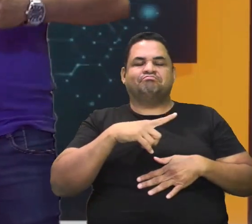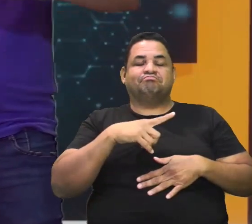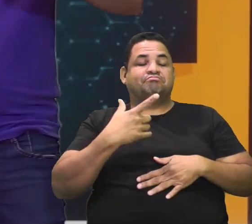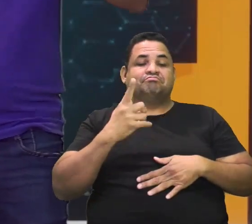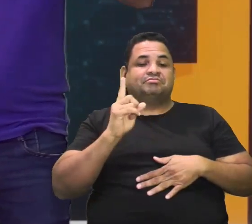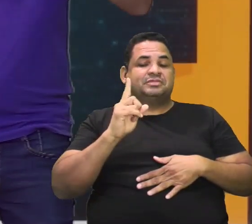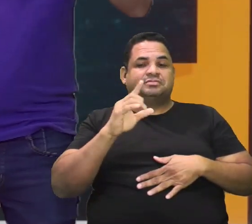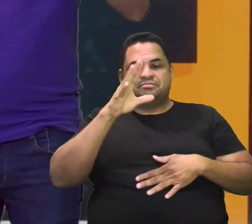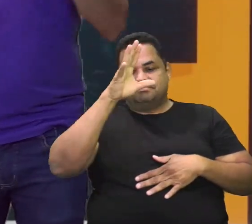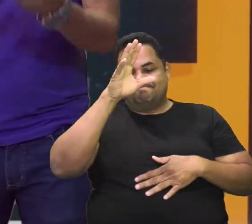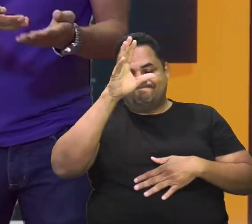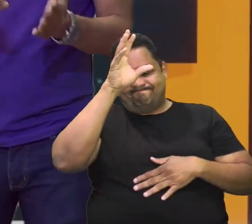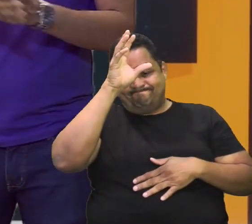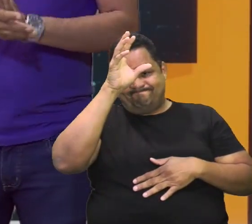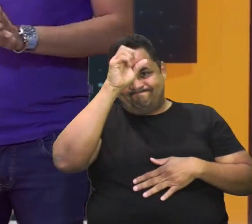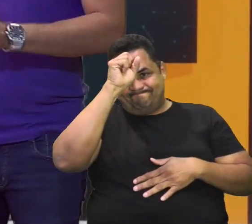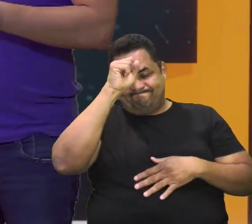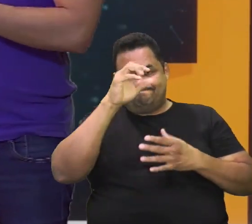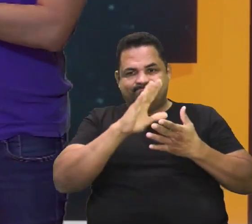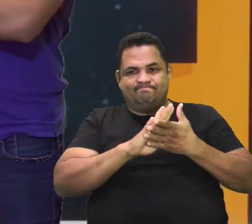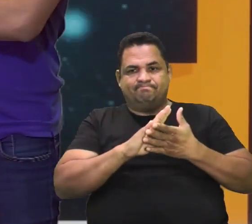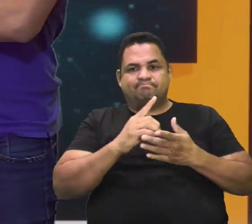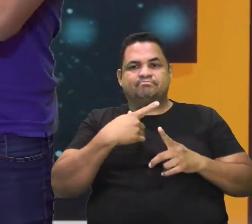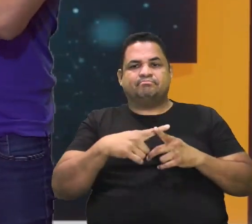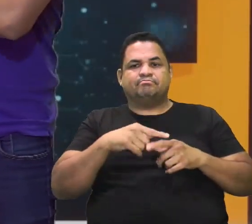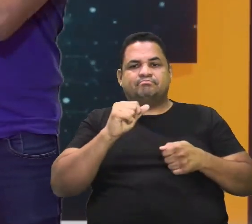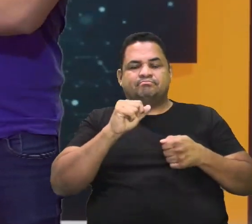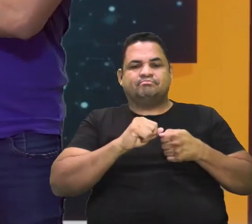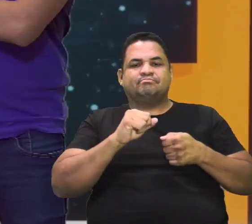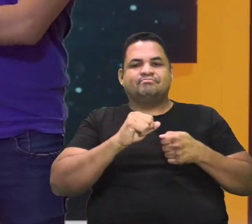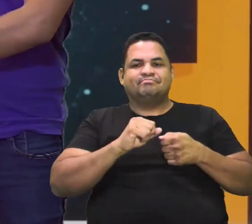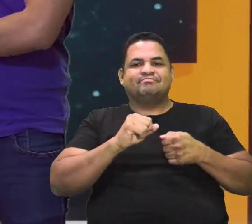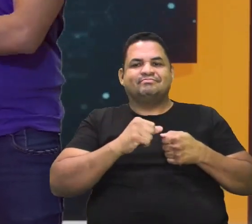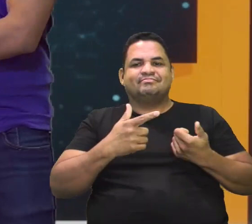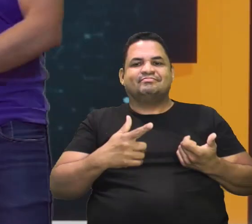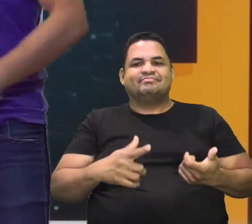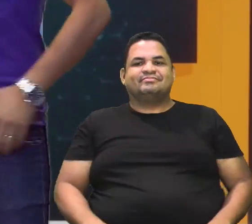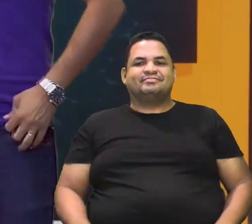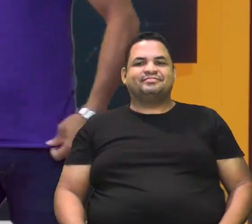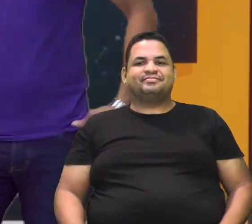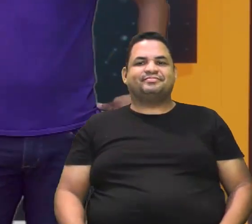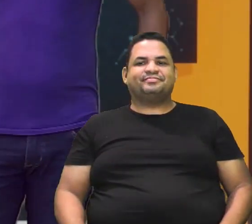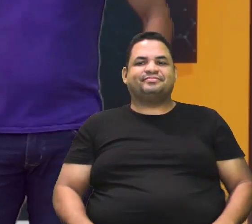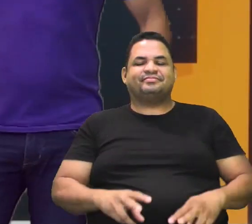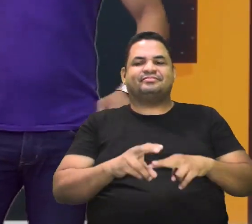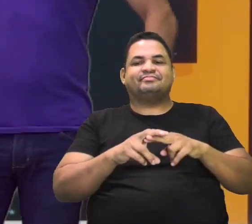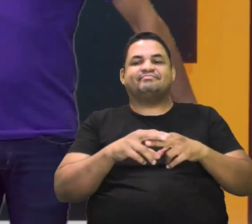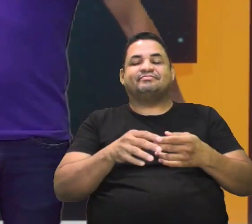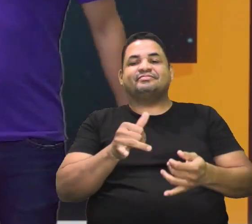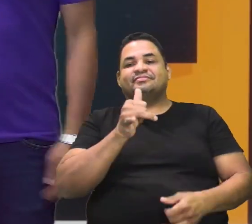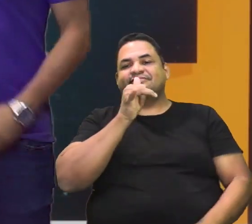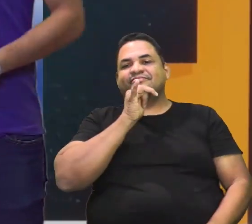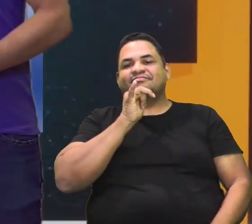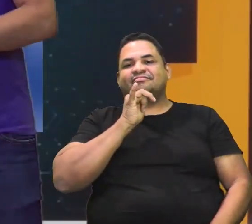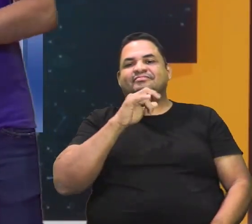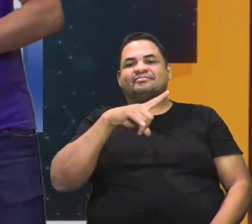porque ela aprendeu porque ela fez. Já foi um... entendi. Esse por exemplo, é um